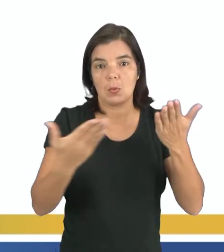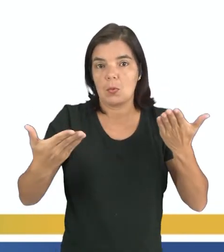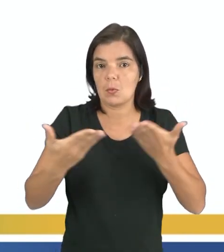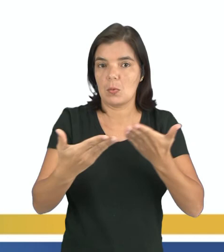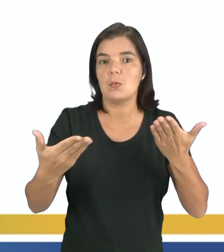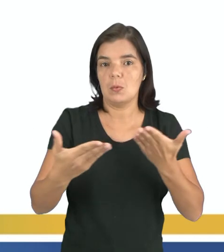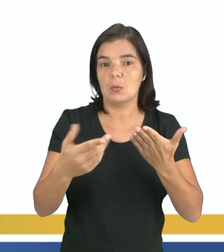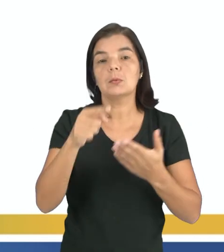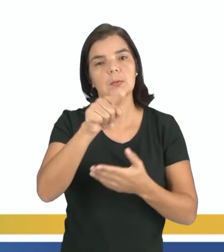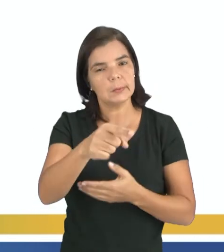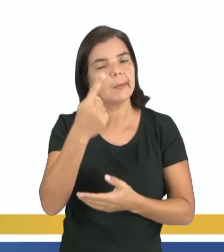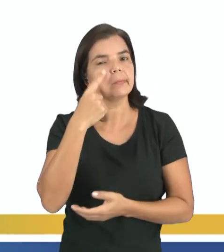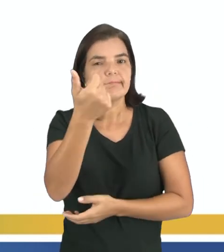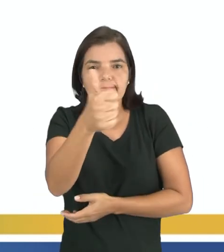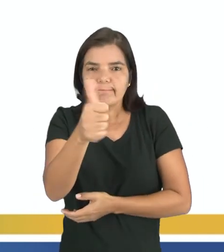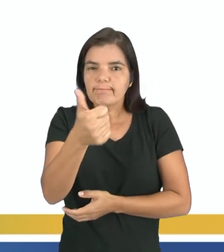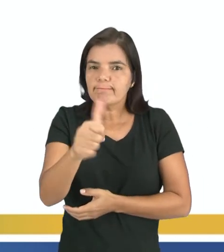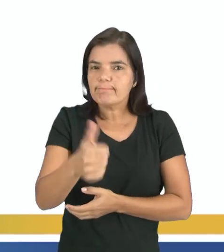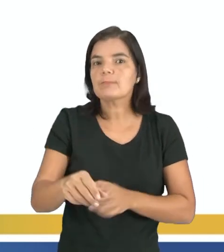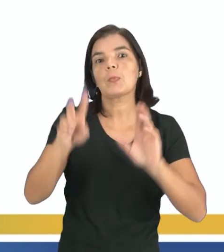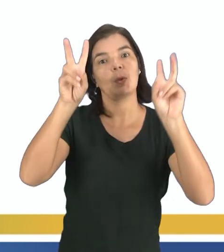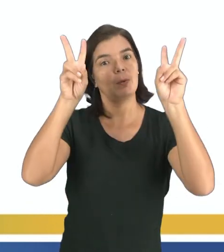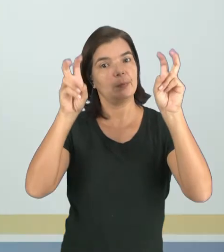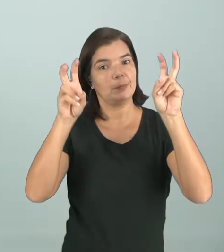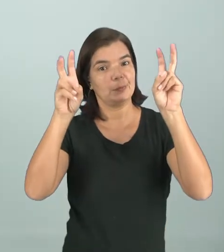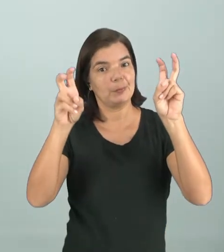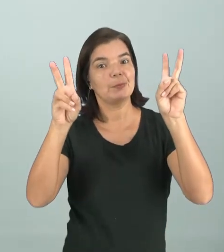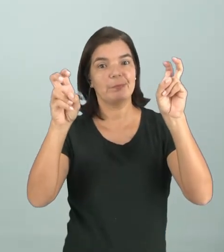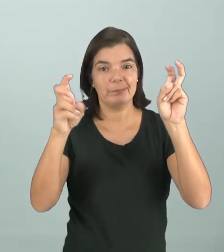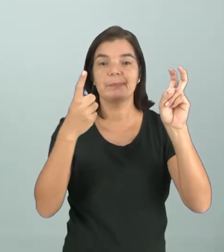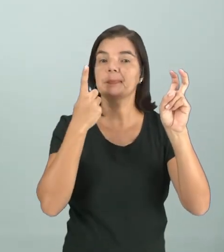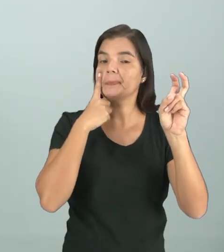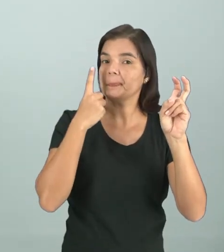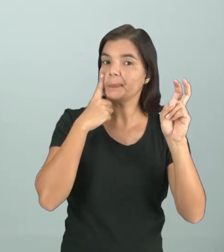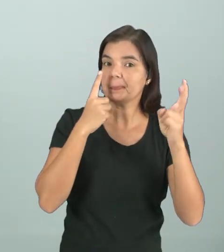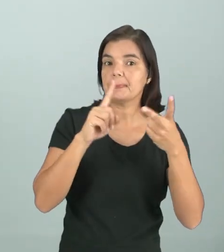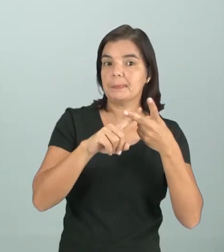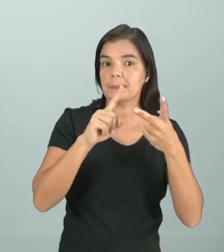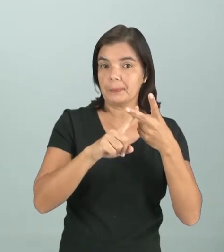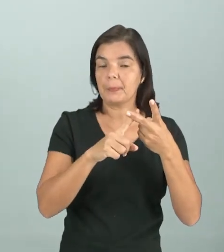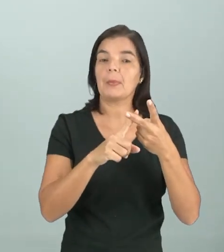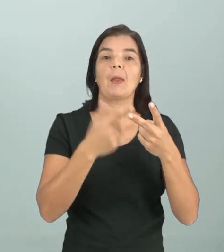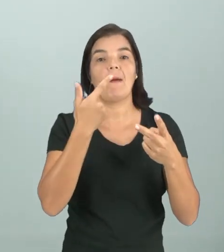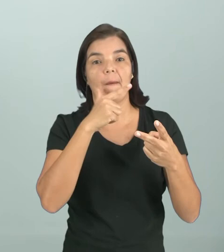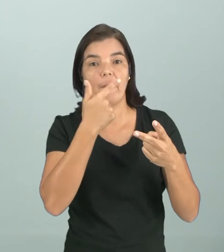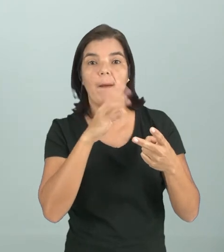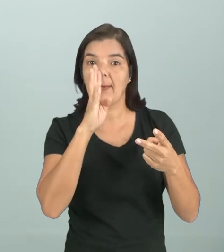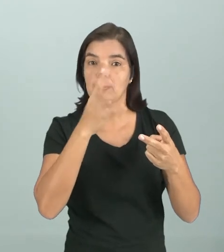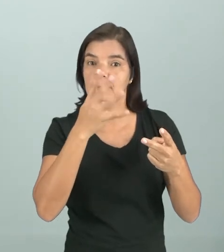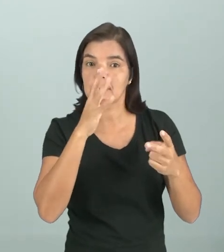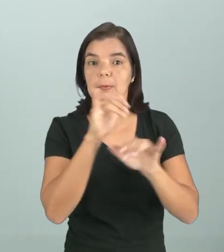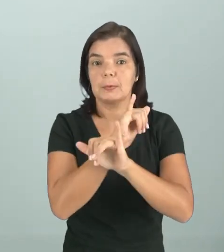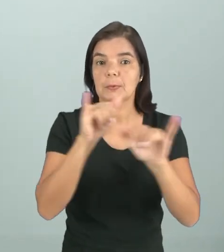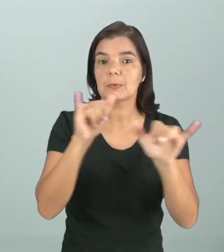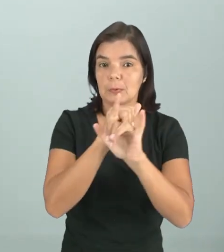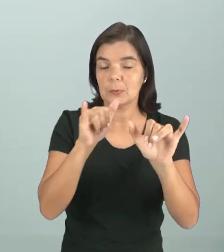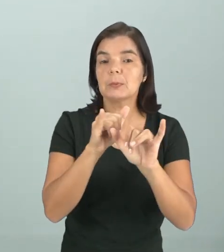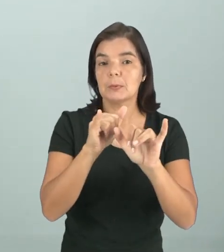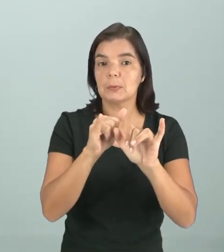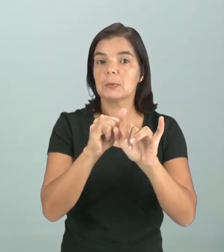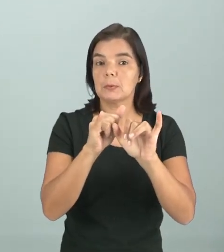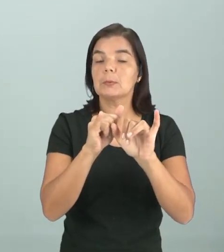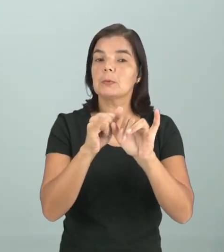hoje. Então, você deve analisar o tema, né? Você deve analisar a ironia, a crítica, a informação que está